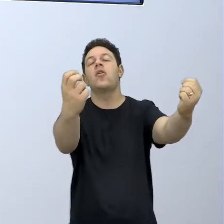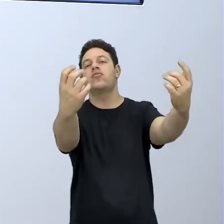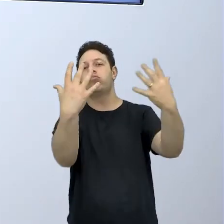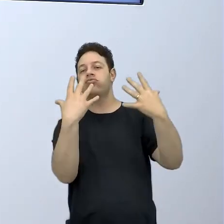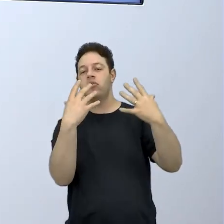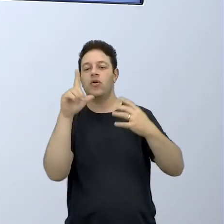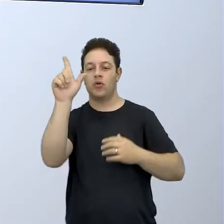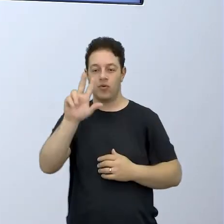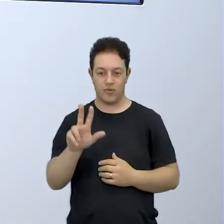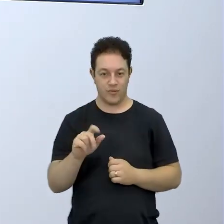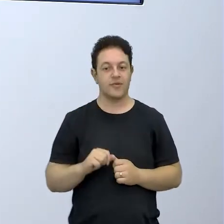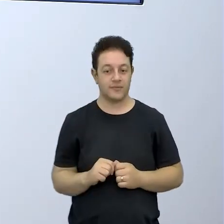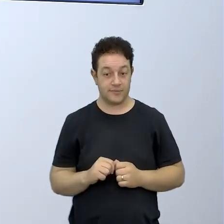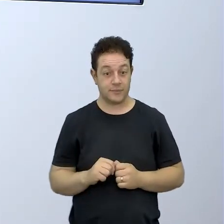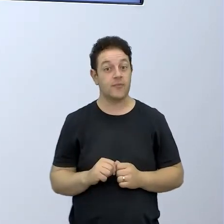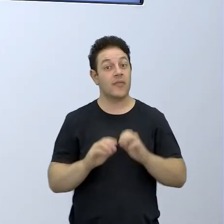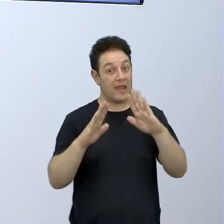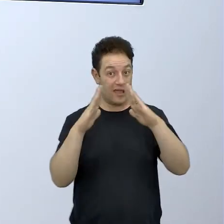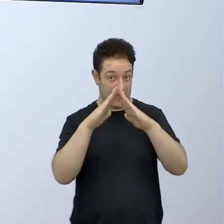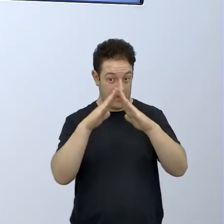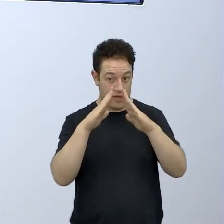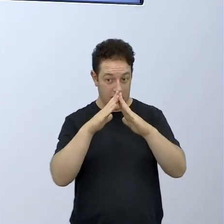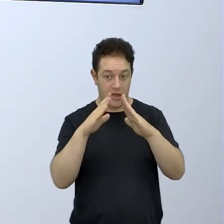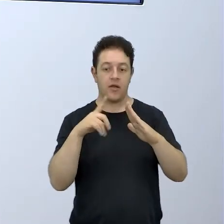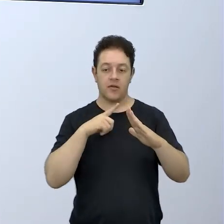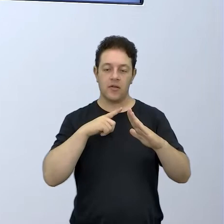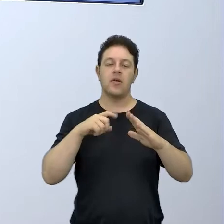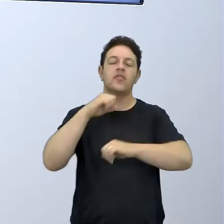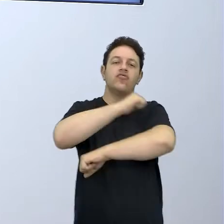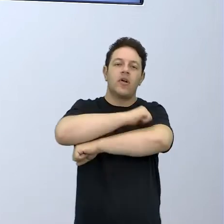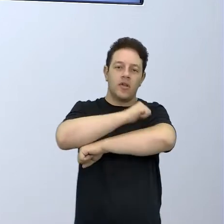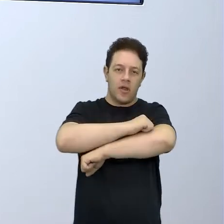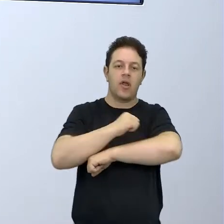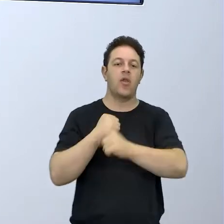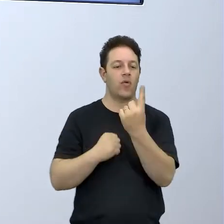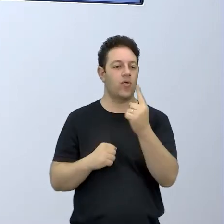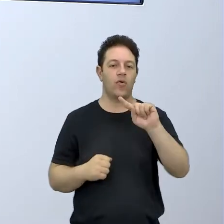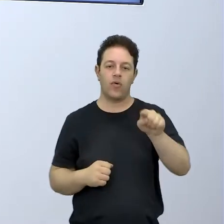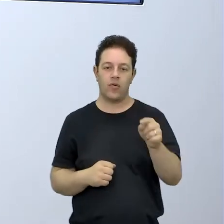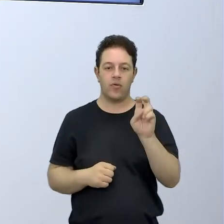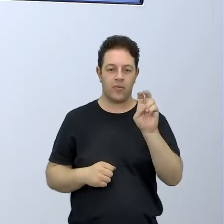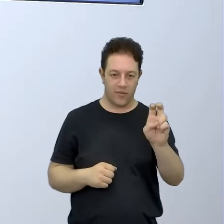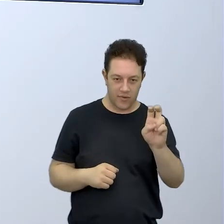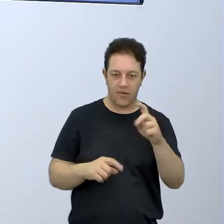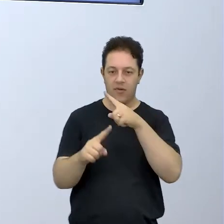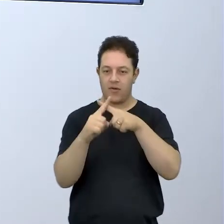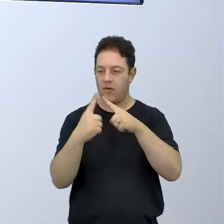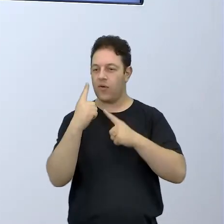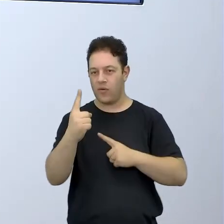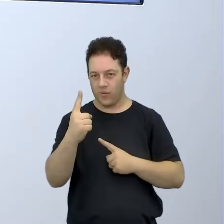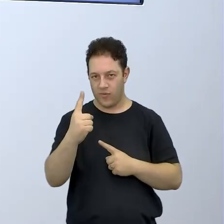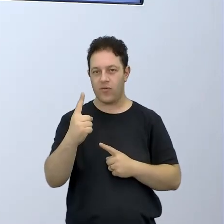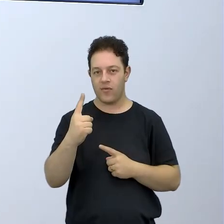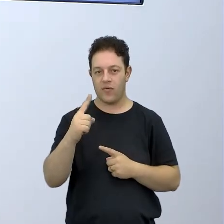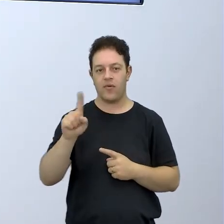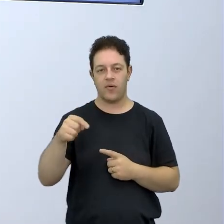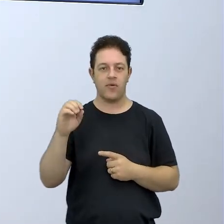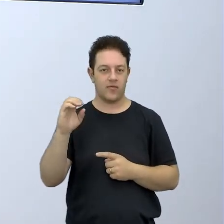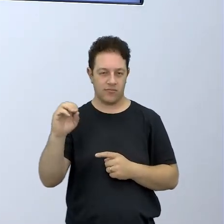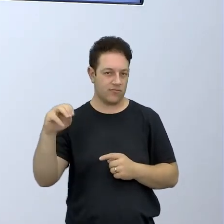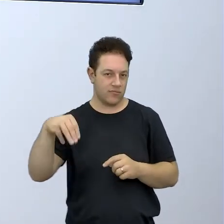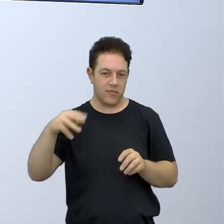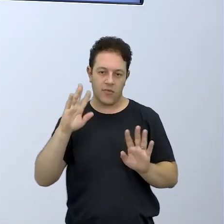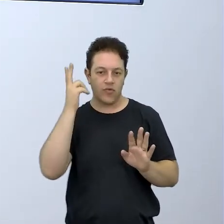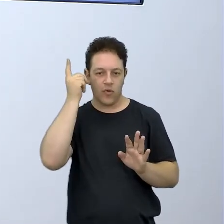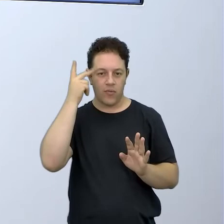minha casa, eu tenho lá uma janela de 1 metro por 1,5 metro. 1 metro por 1,5 metro vai dar 1,5 metro quadrado, está dentro